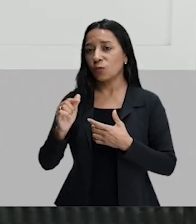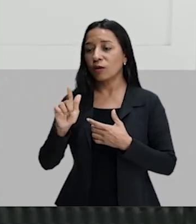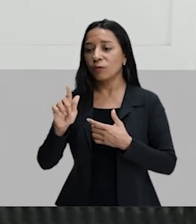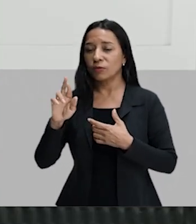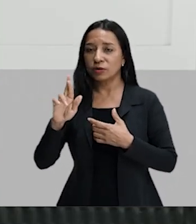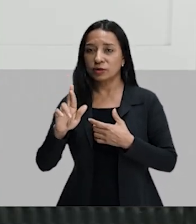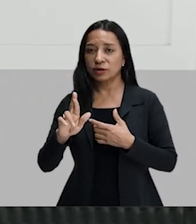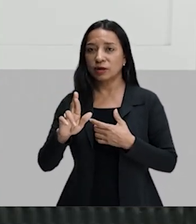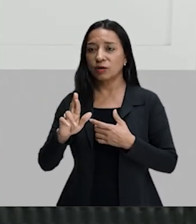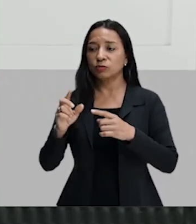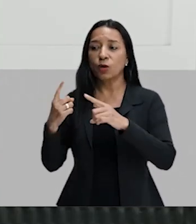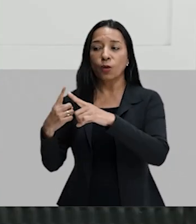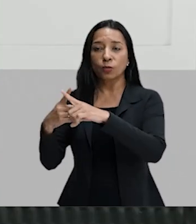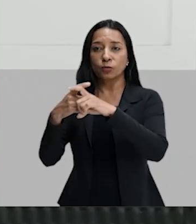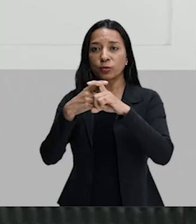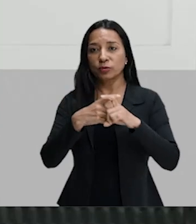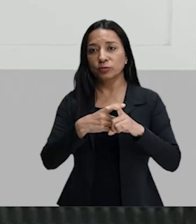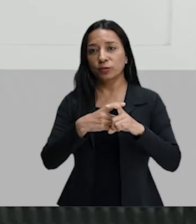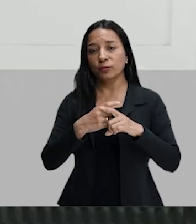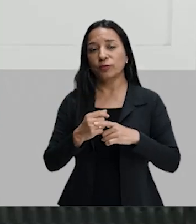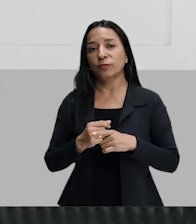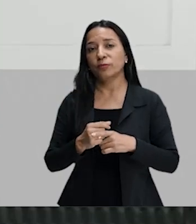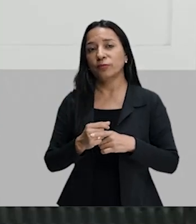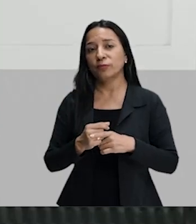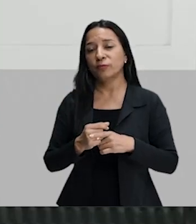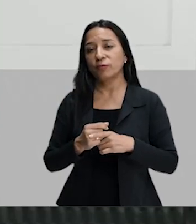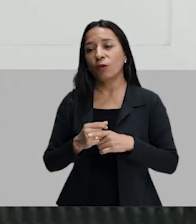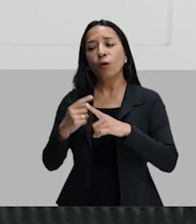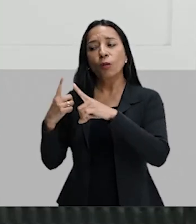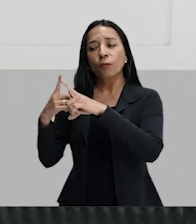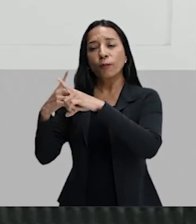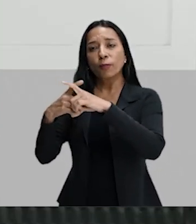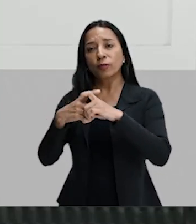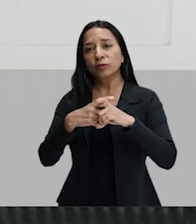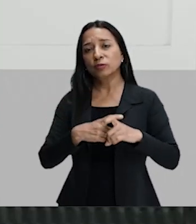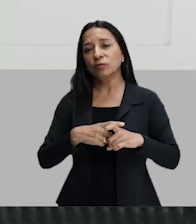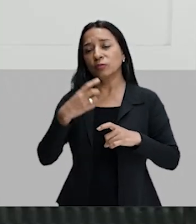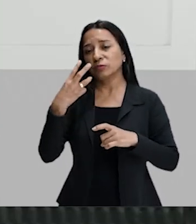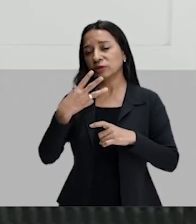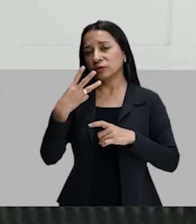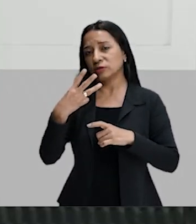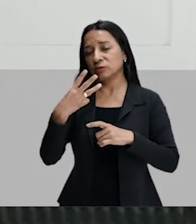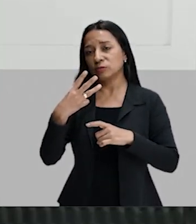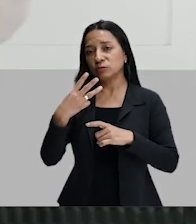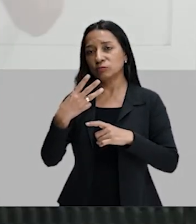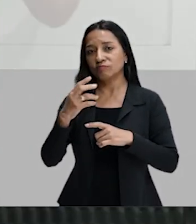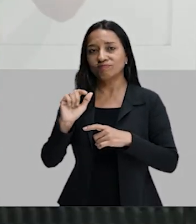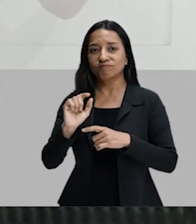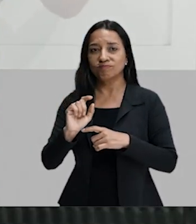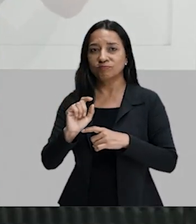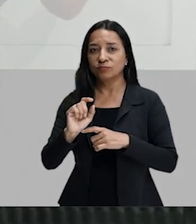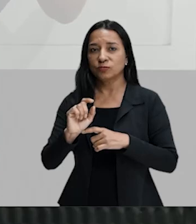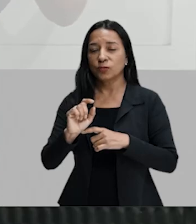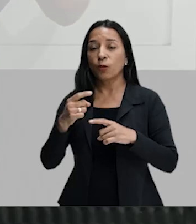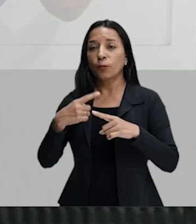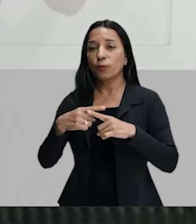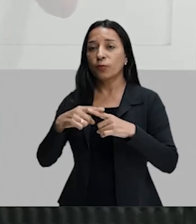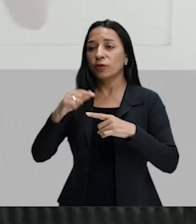esse aqui. Esse polinômio vai ser do terceiro grau, tá? Porque o maior expoente aqui é